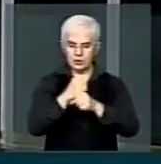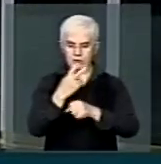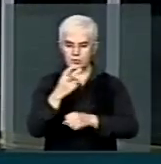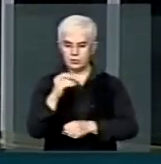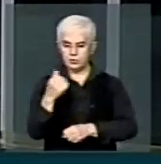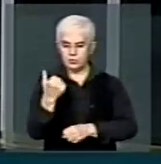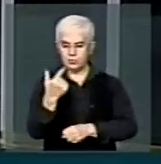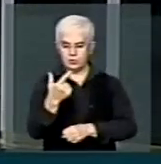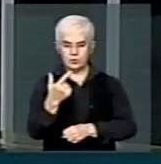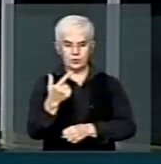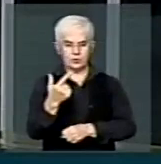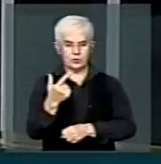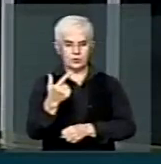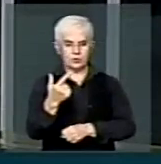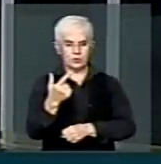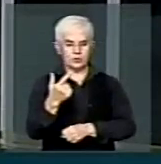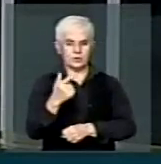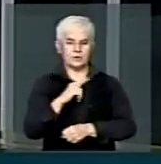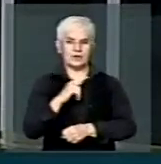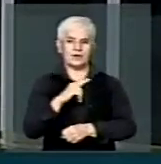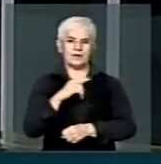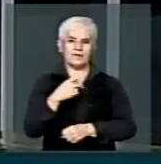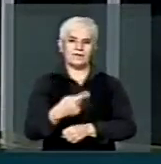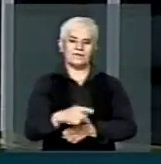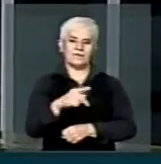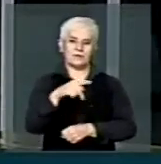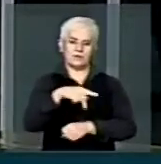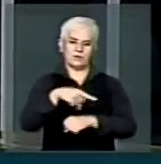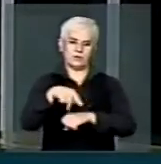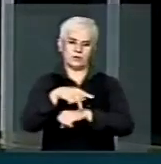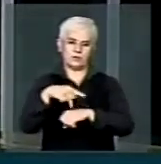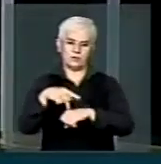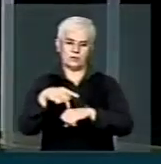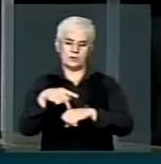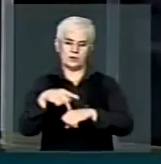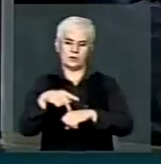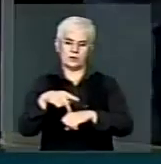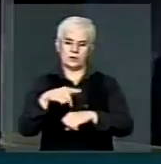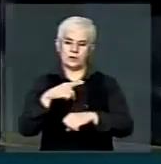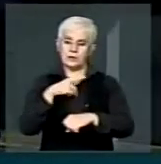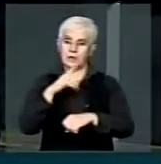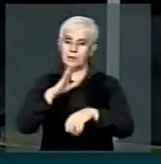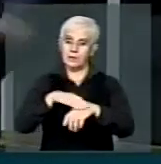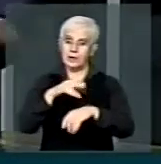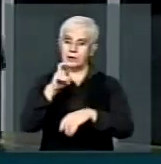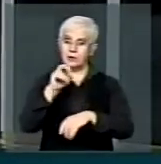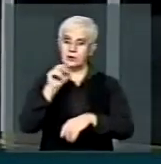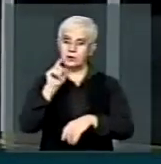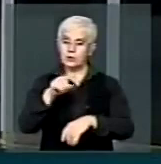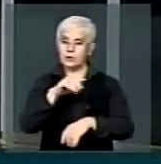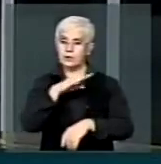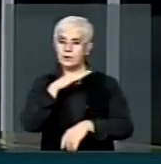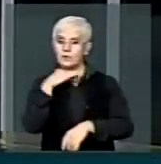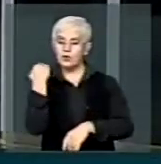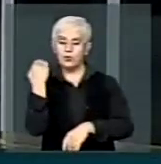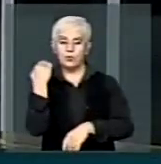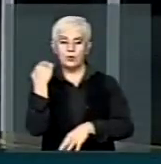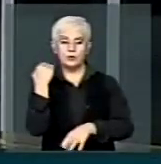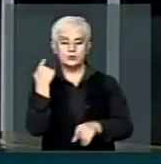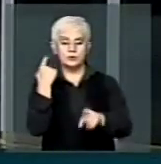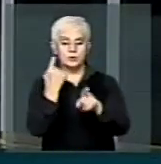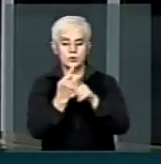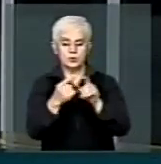2012 ocorreu no nosso país. Estamos falando de mais de 50 mil mortes